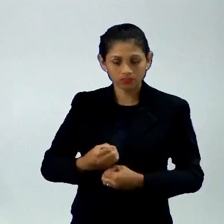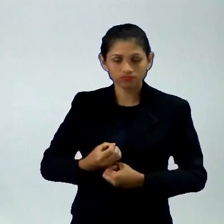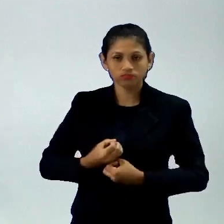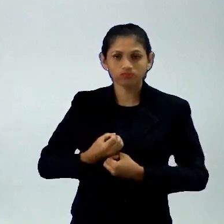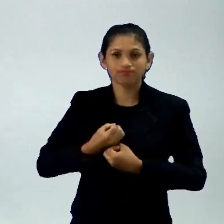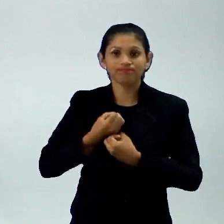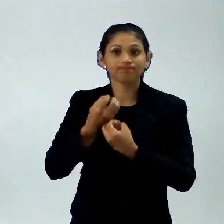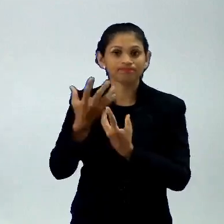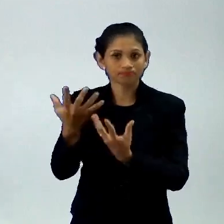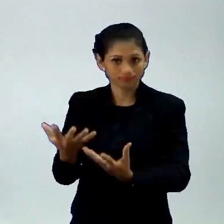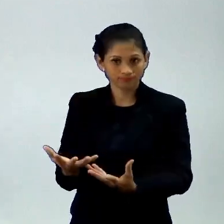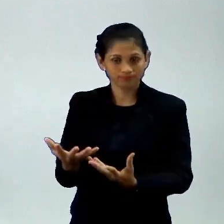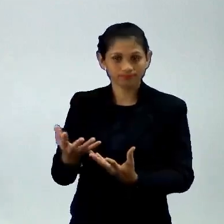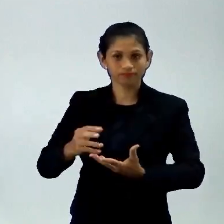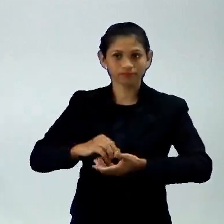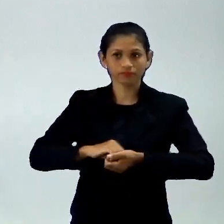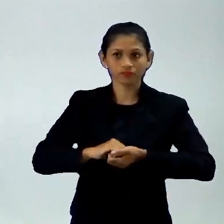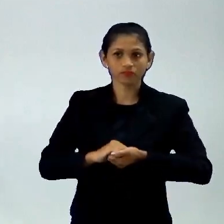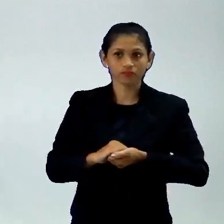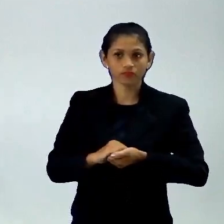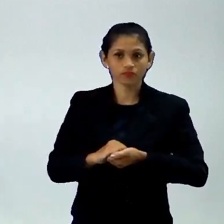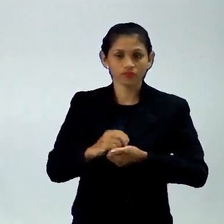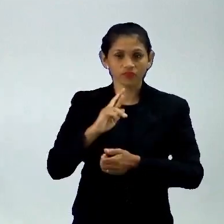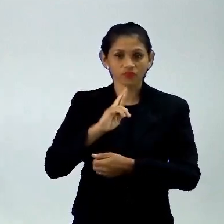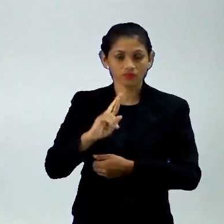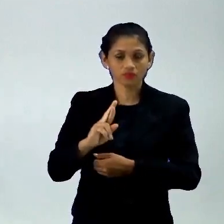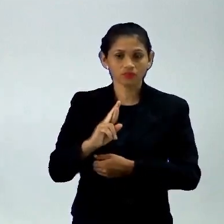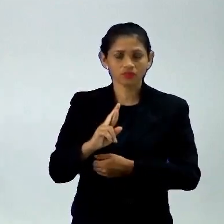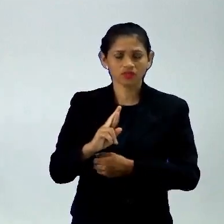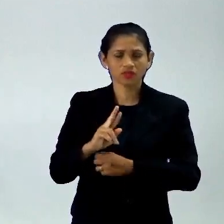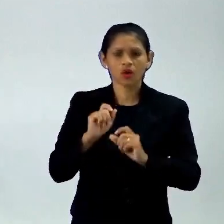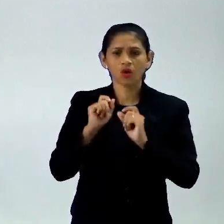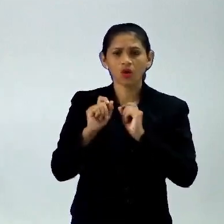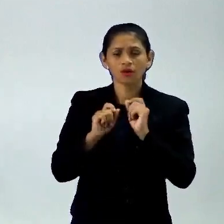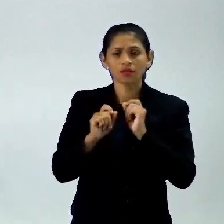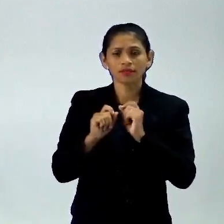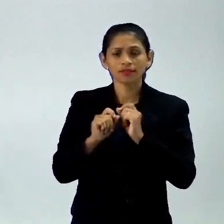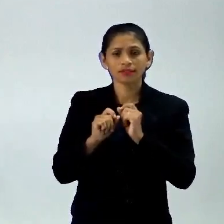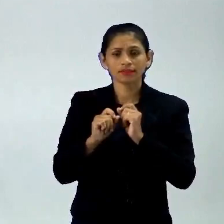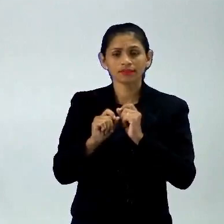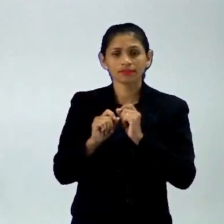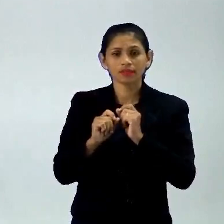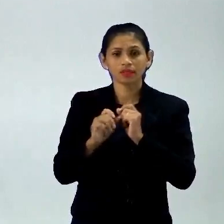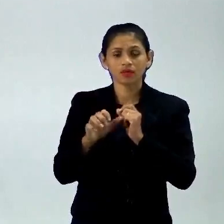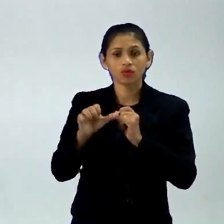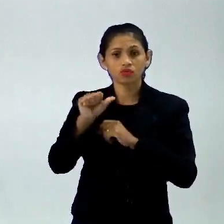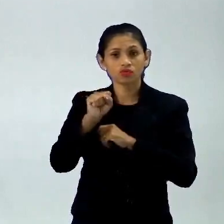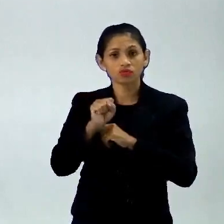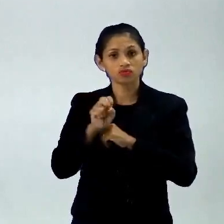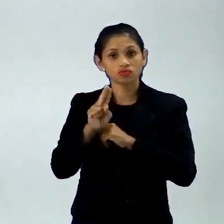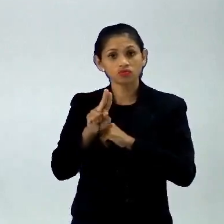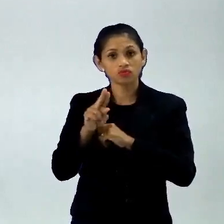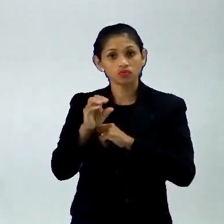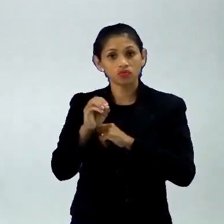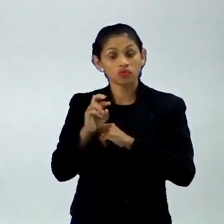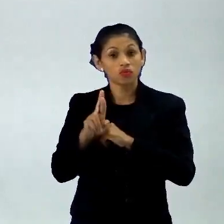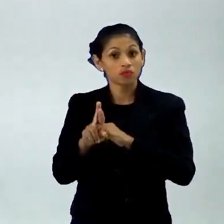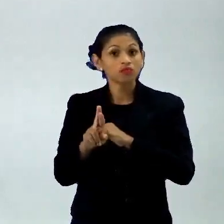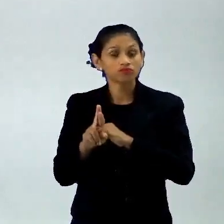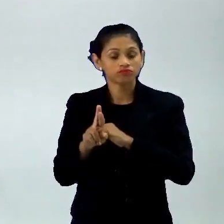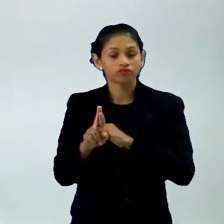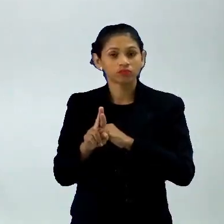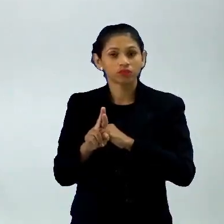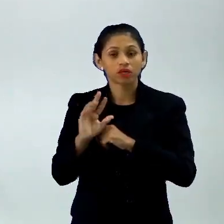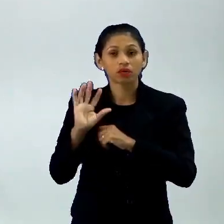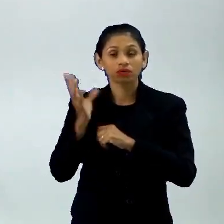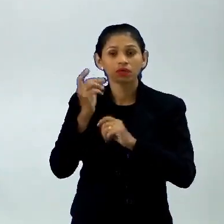uma resposta que a gente tem, por exemplo, vão ser as glândulas sudoríparas, que fazem a eliminação do suor. E quando acontece o suor,